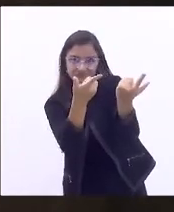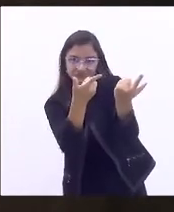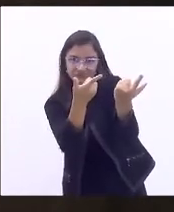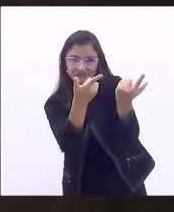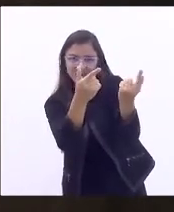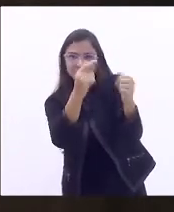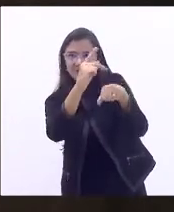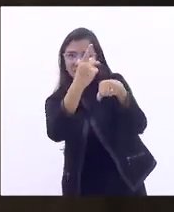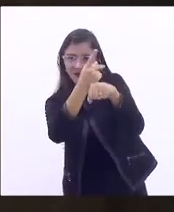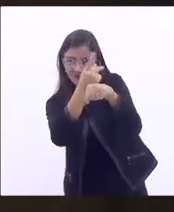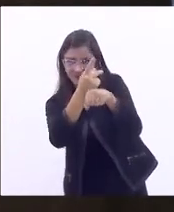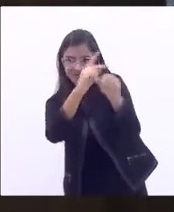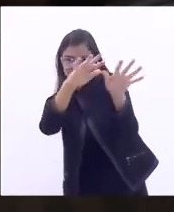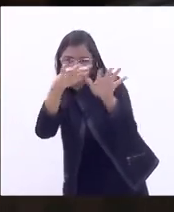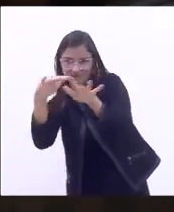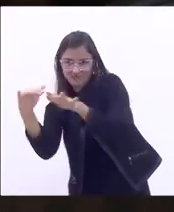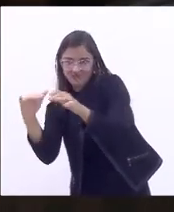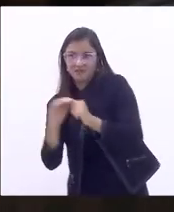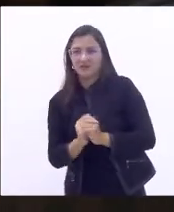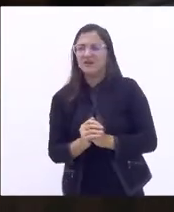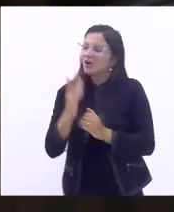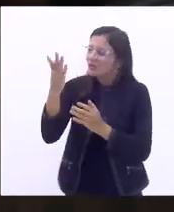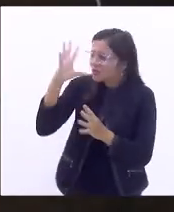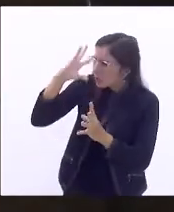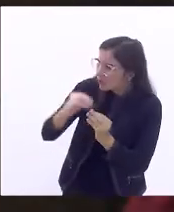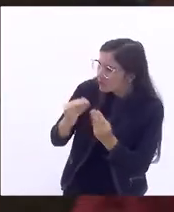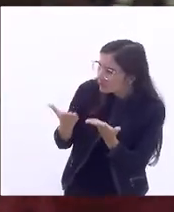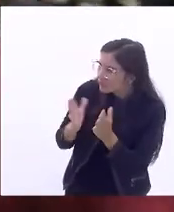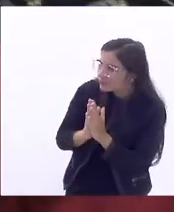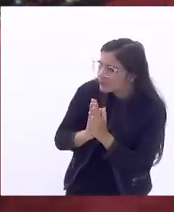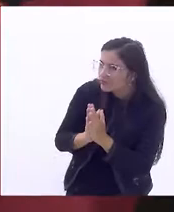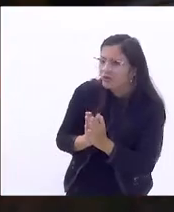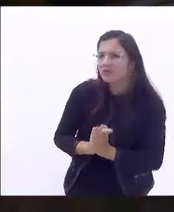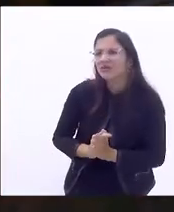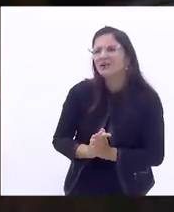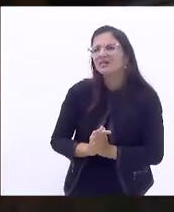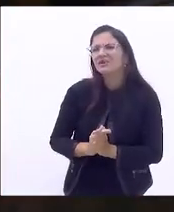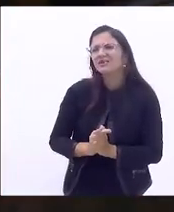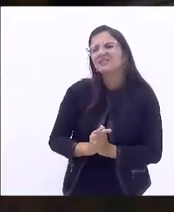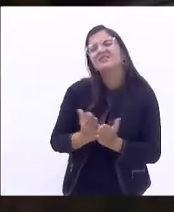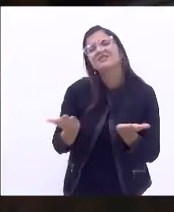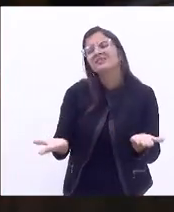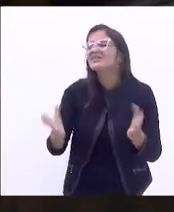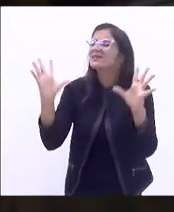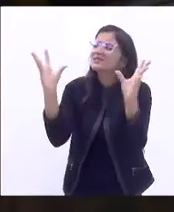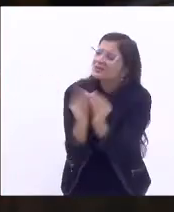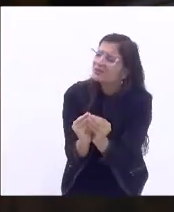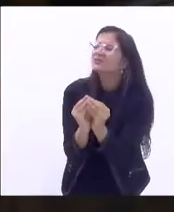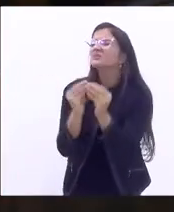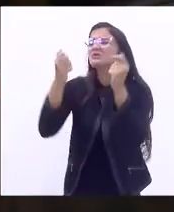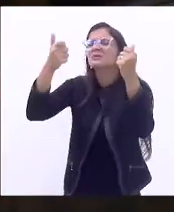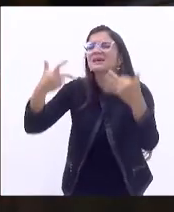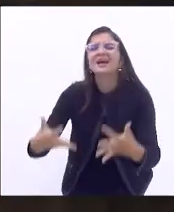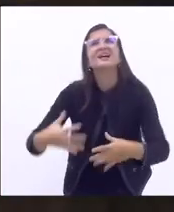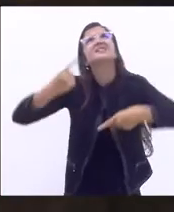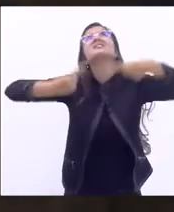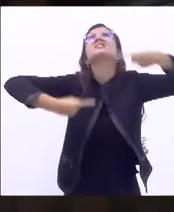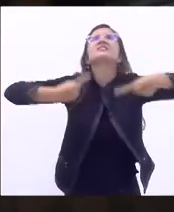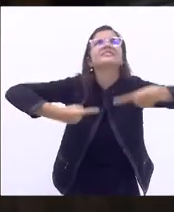Atlântico, deputada Lucinha, para concluir, por favor. Não, eu vou concluir. Porque o momento não é de discutir.